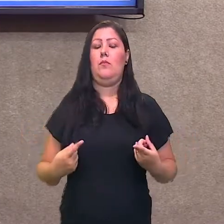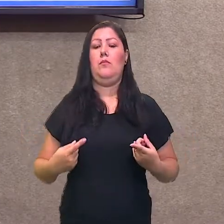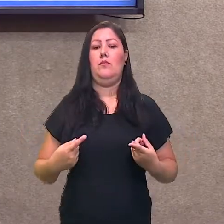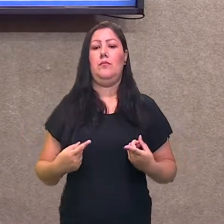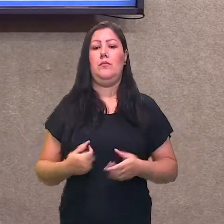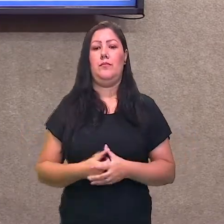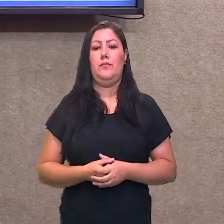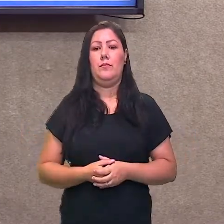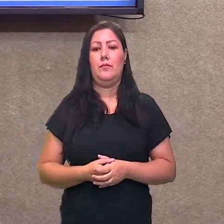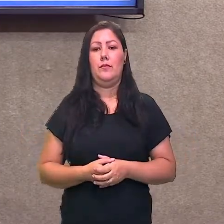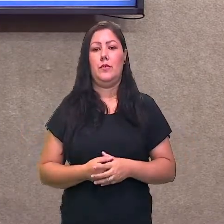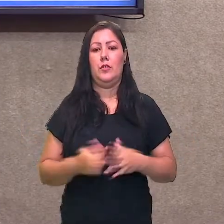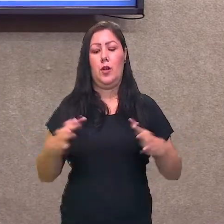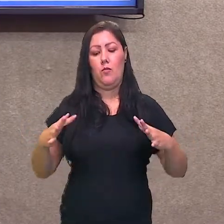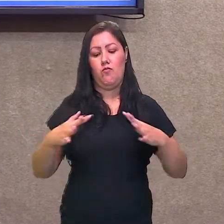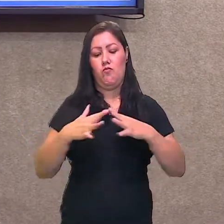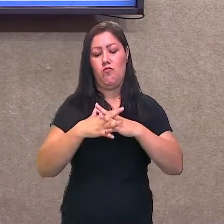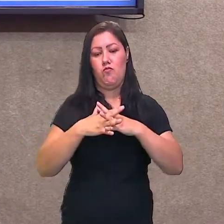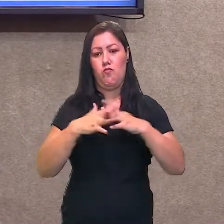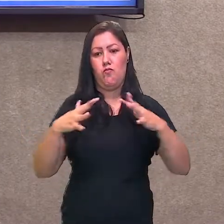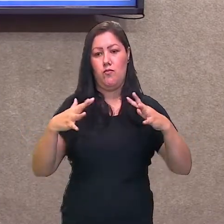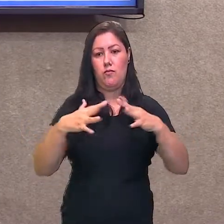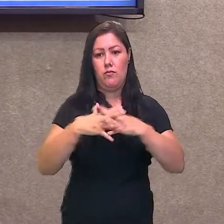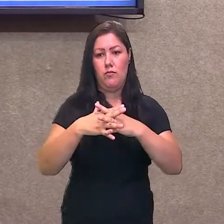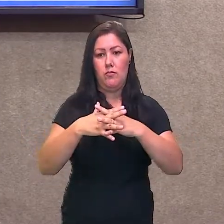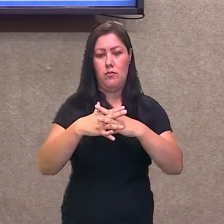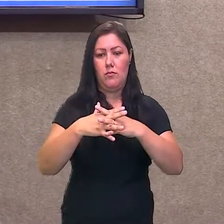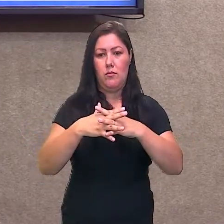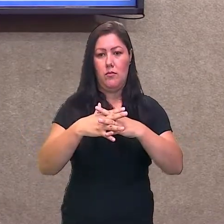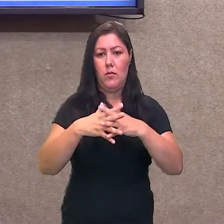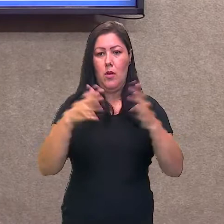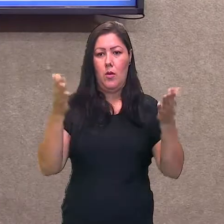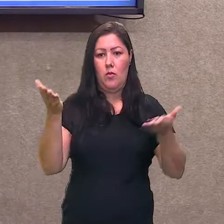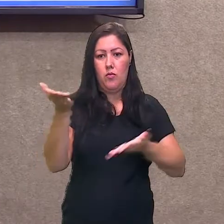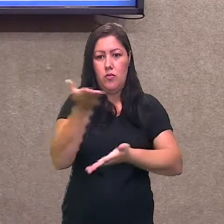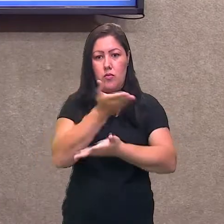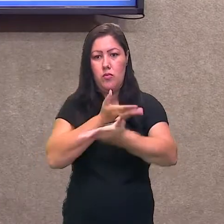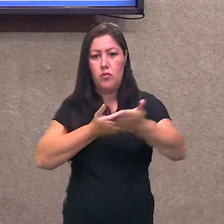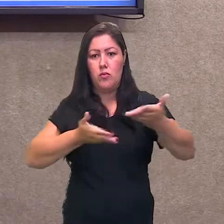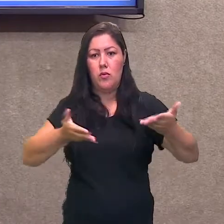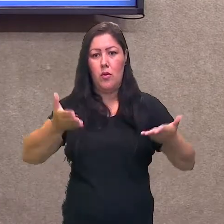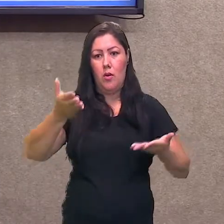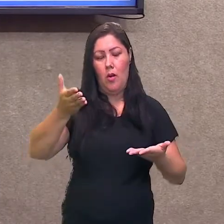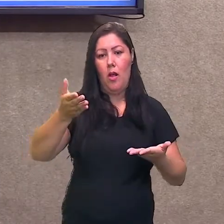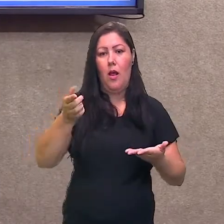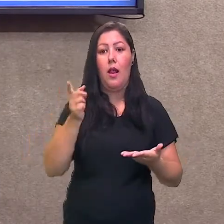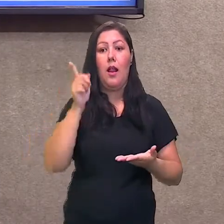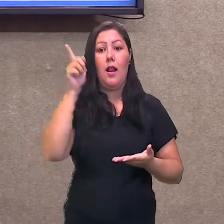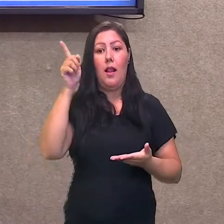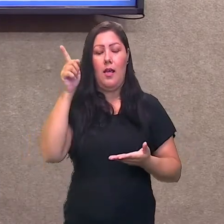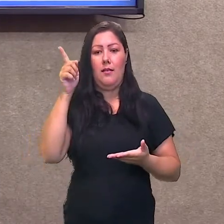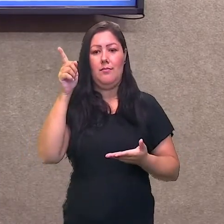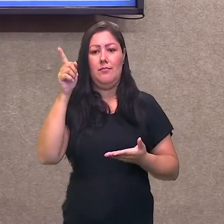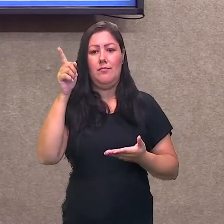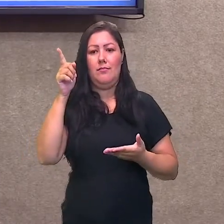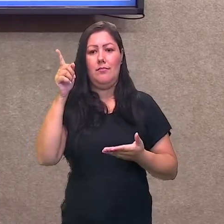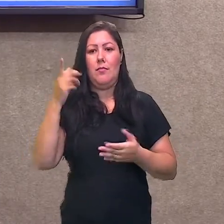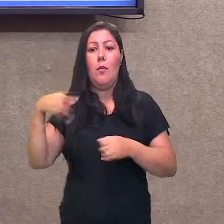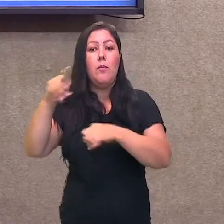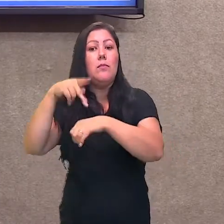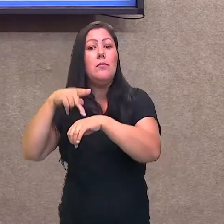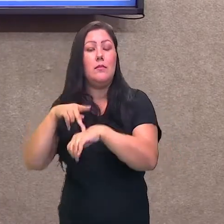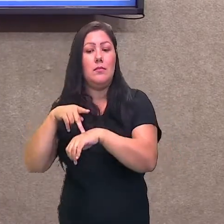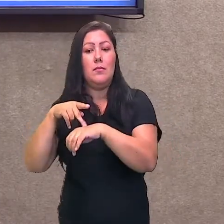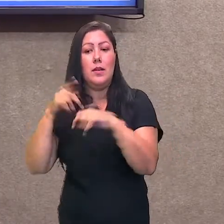as interações aí fizeram com que a China perdesse